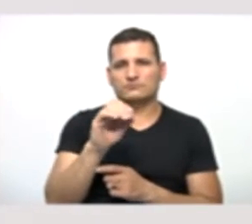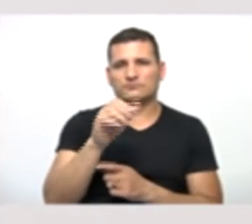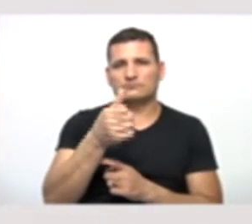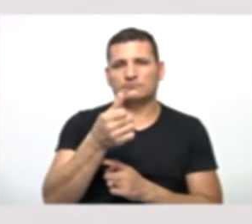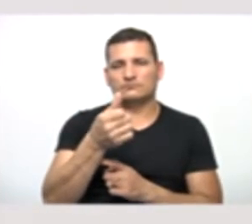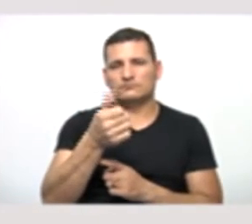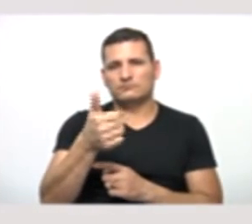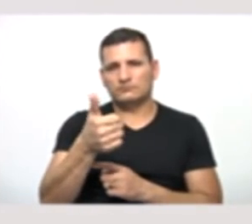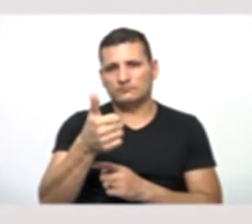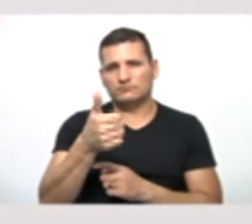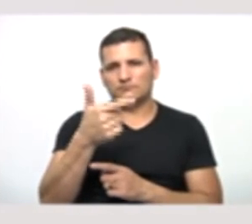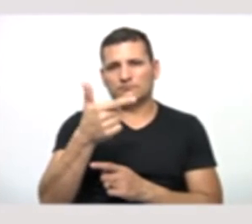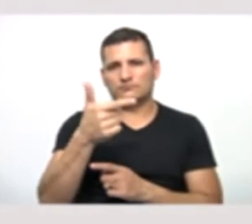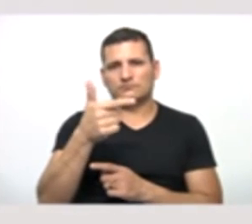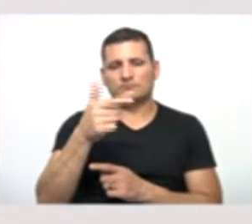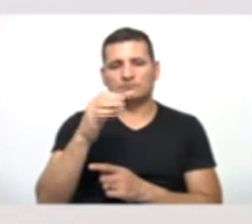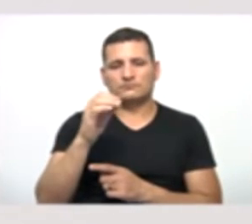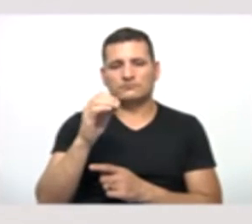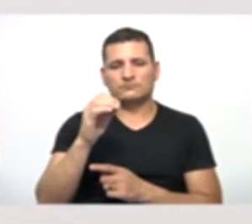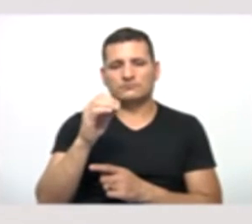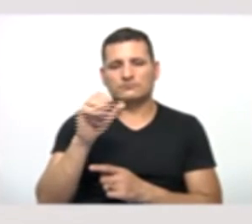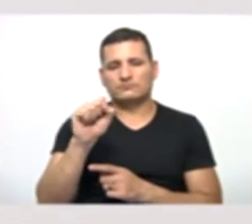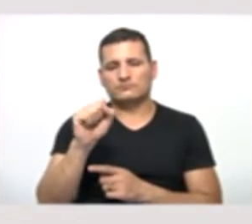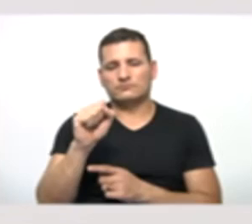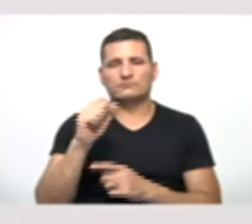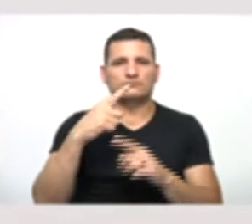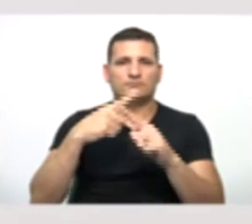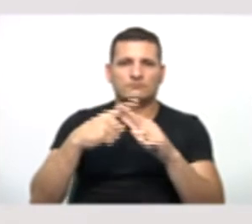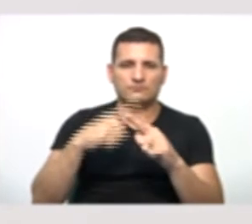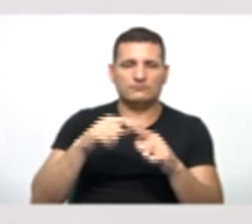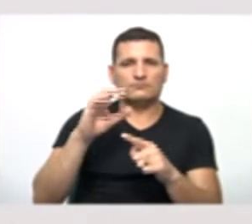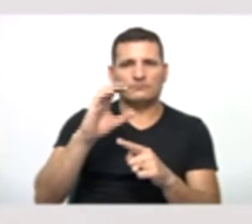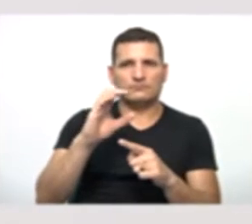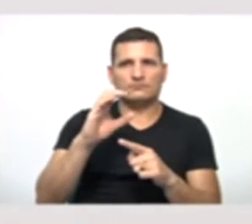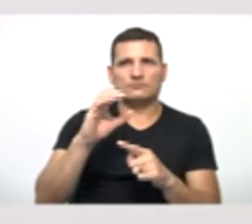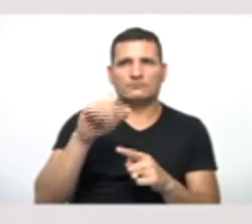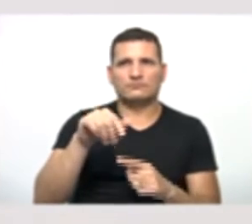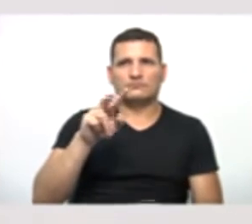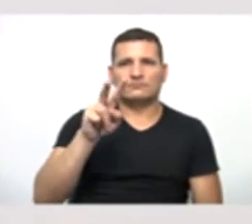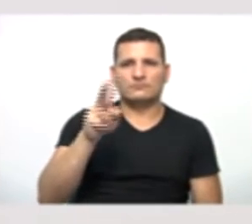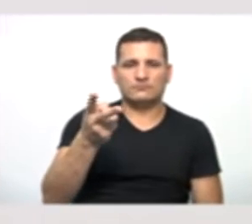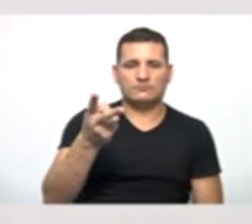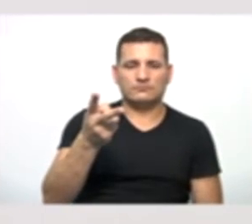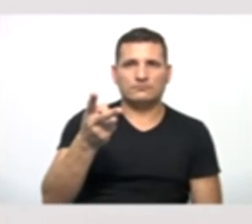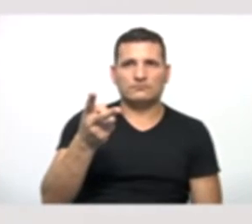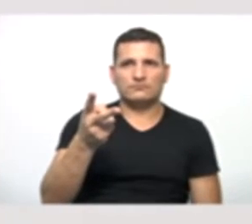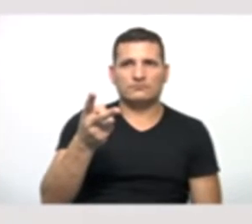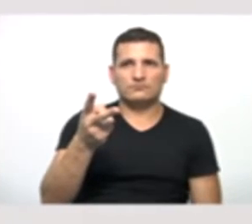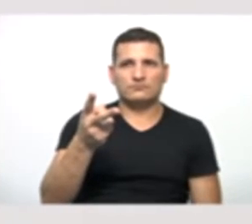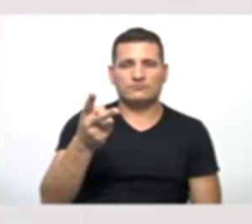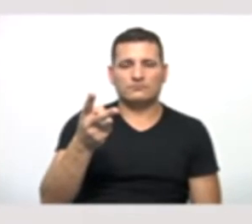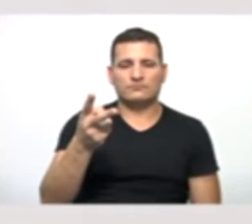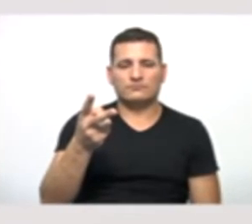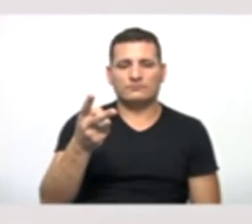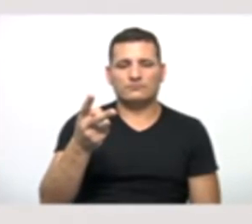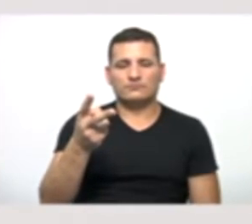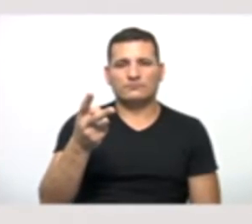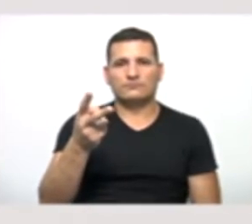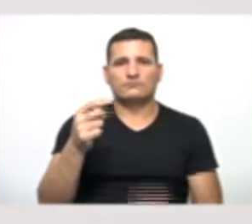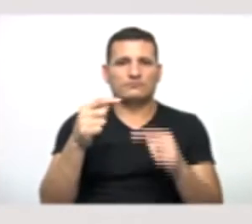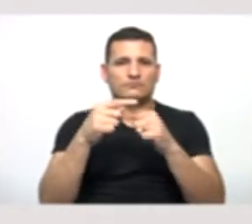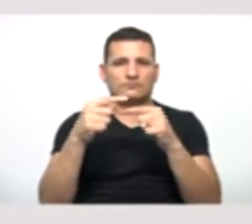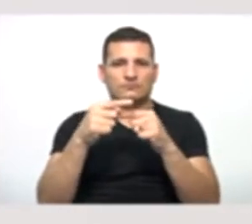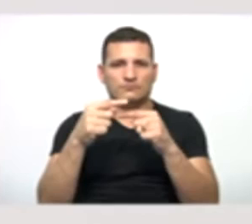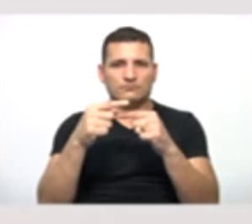1,061208, vezes quem? O nosso capital, que é 2.000. 2.000. Sinal de